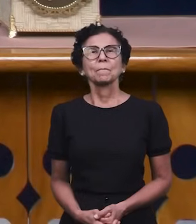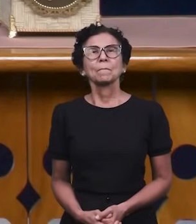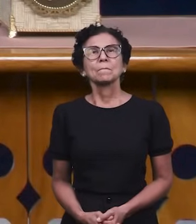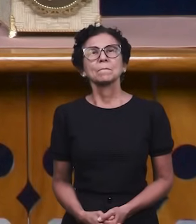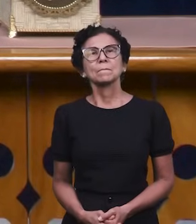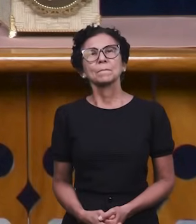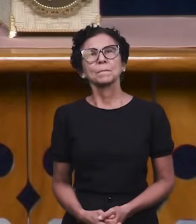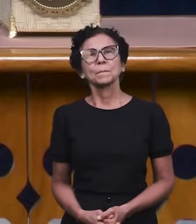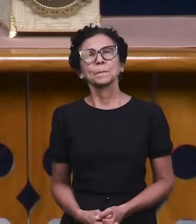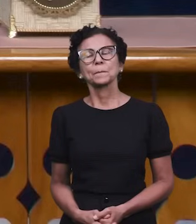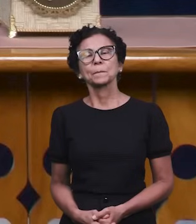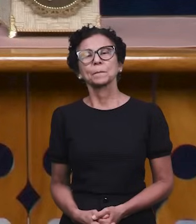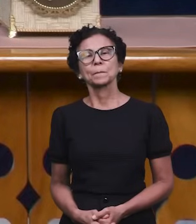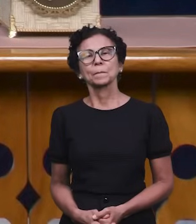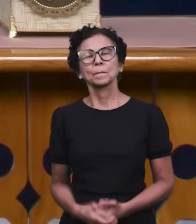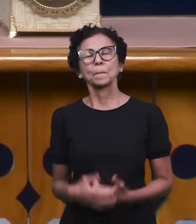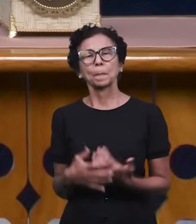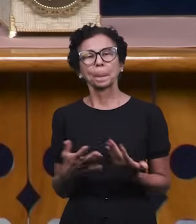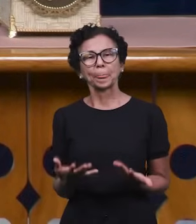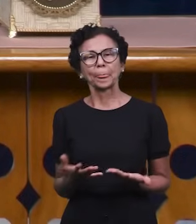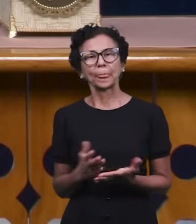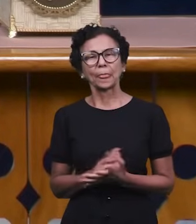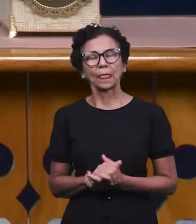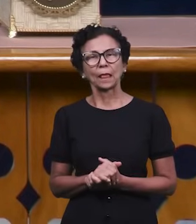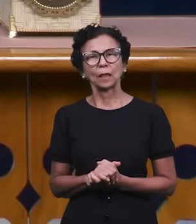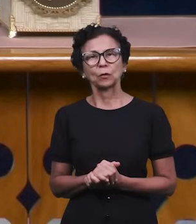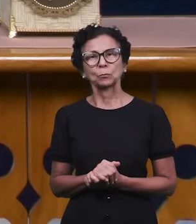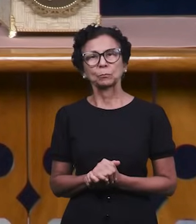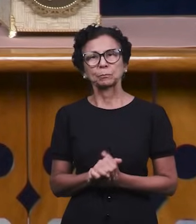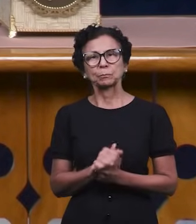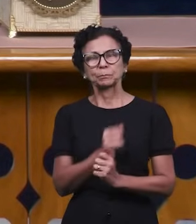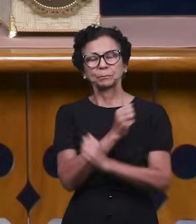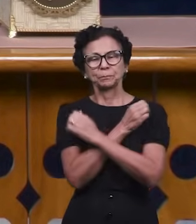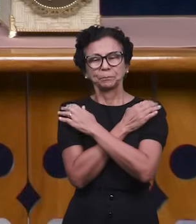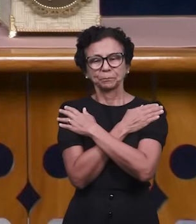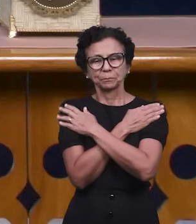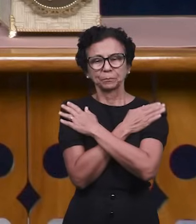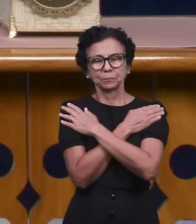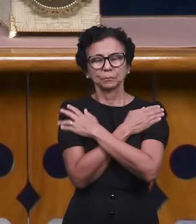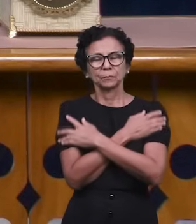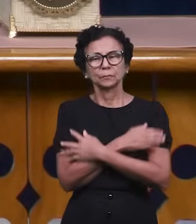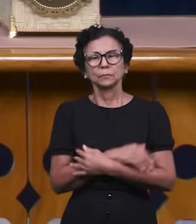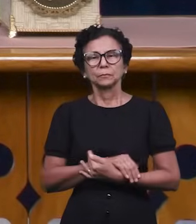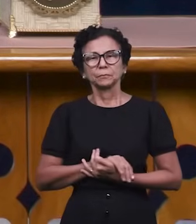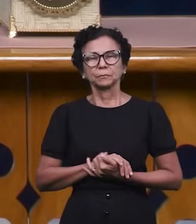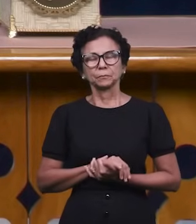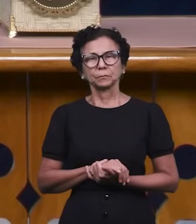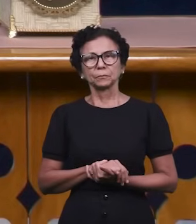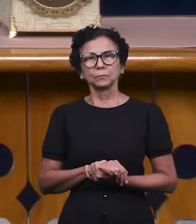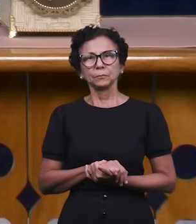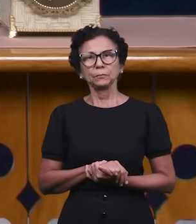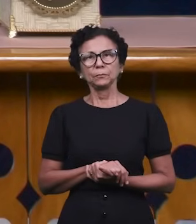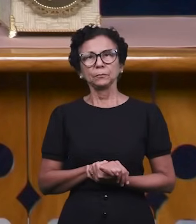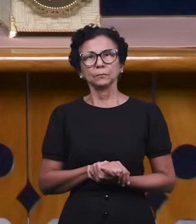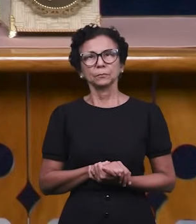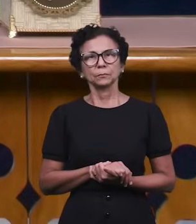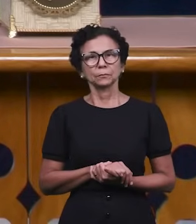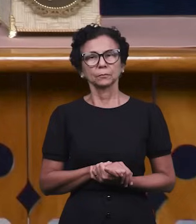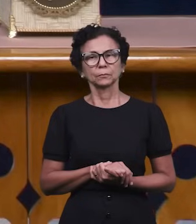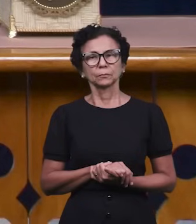Amém, meus queridos. Nós queremos deixar aqui o nosso abraço fraternal e informar